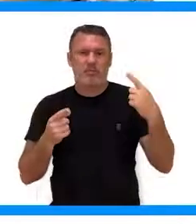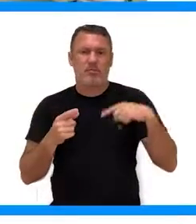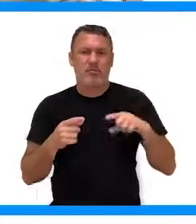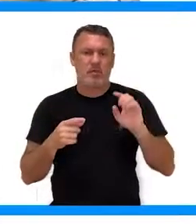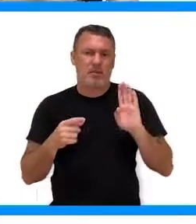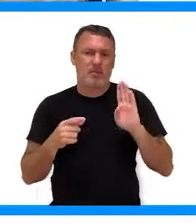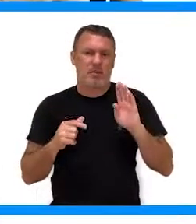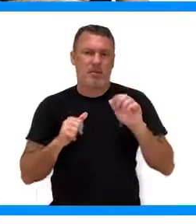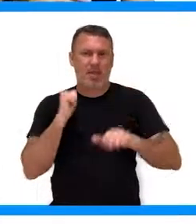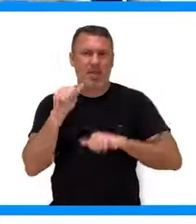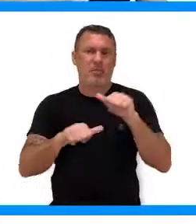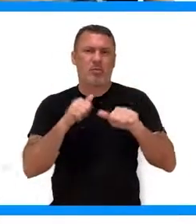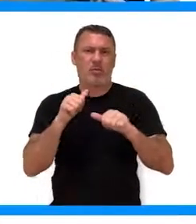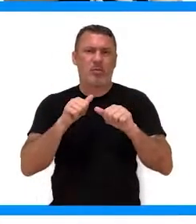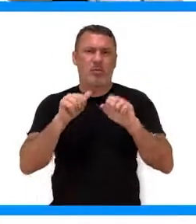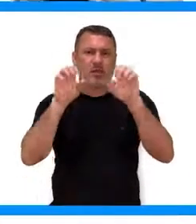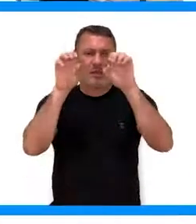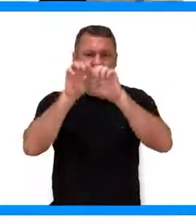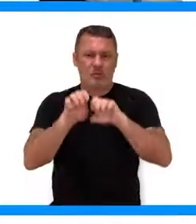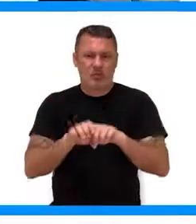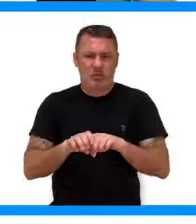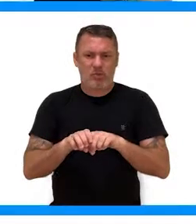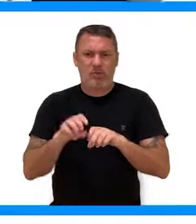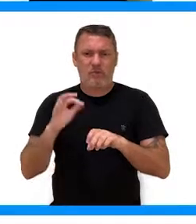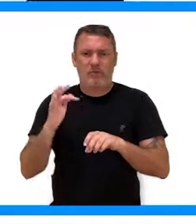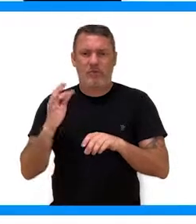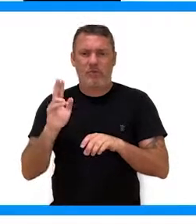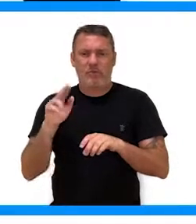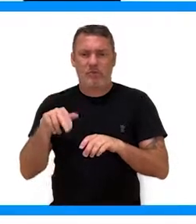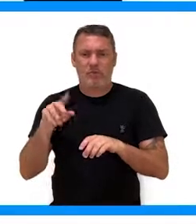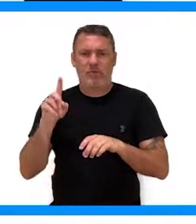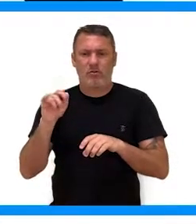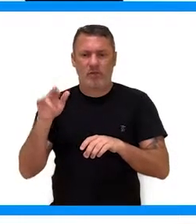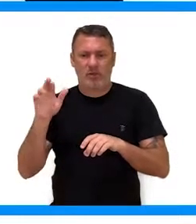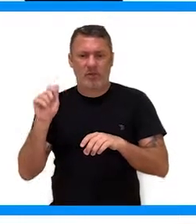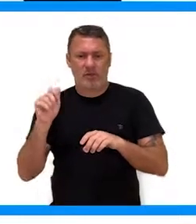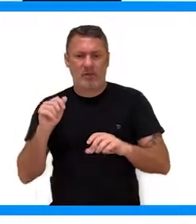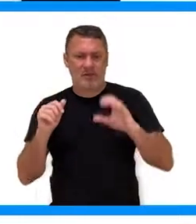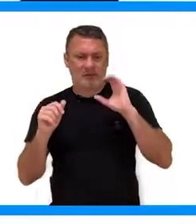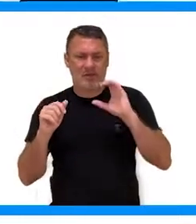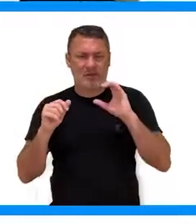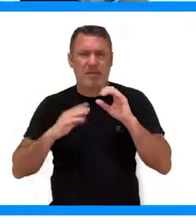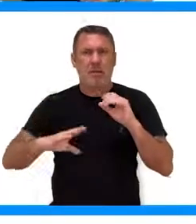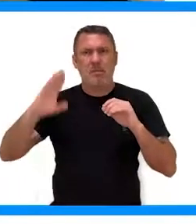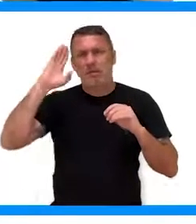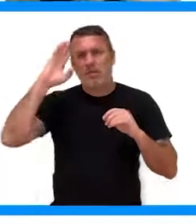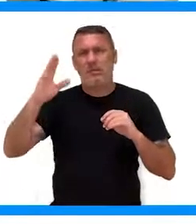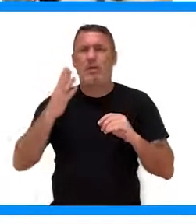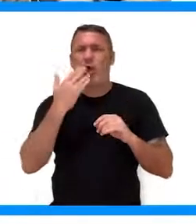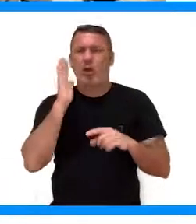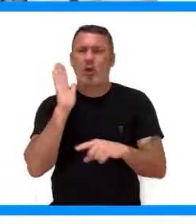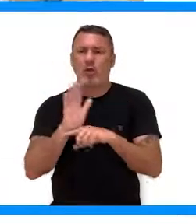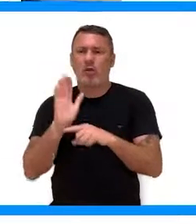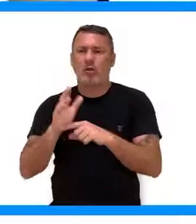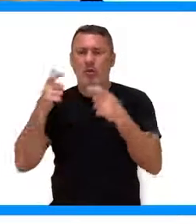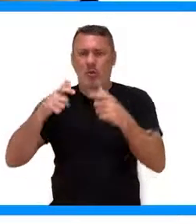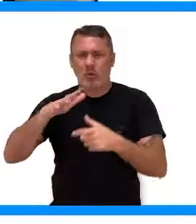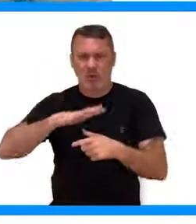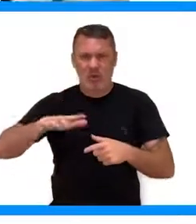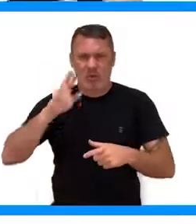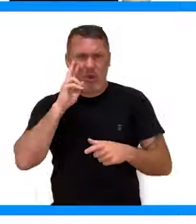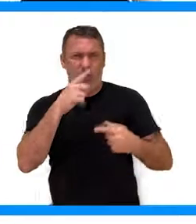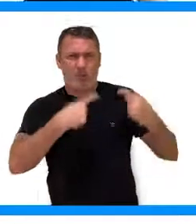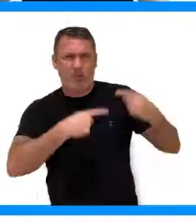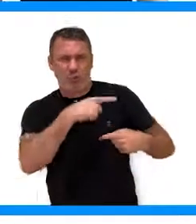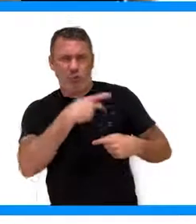estrutura fundiária? Opa, professor. Priorização do abastecimento local, mas será que a gente priorizou, nessas políticas,